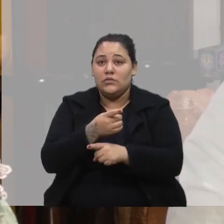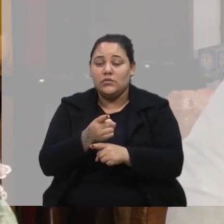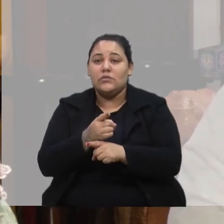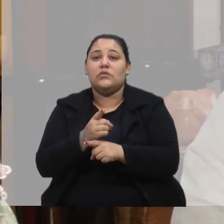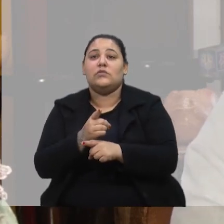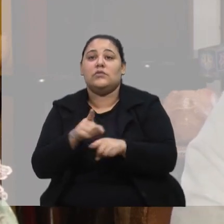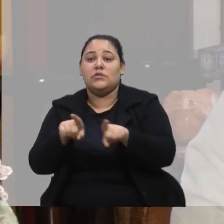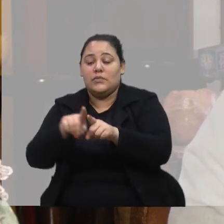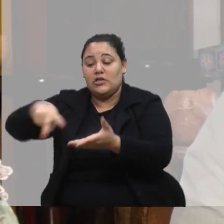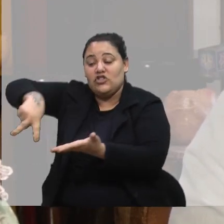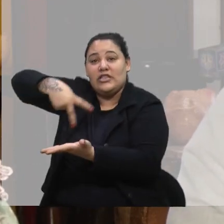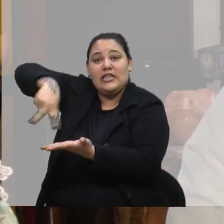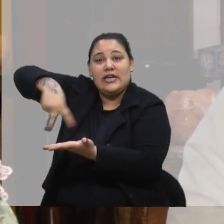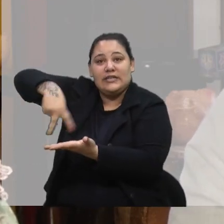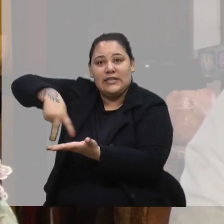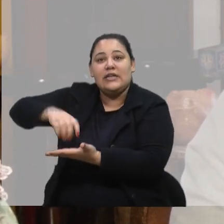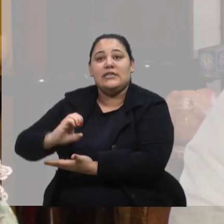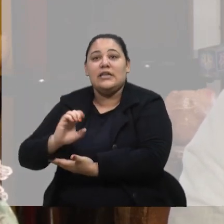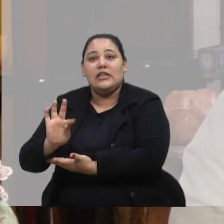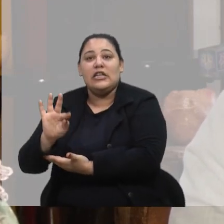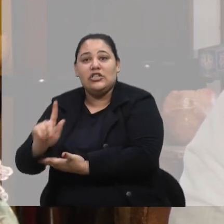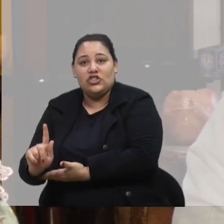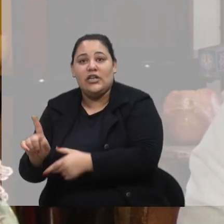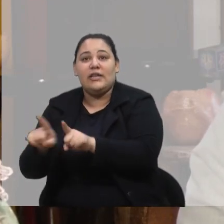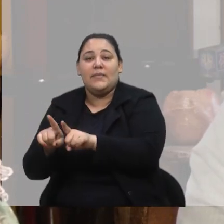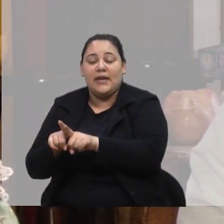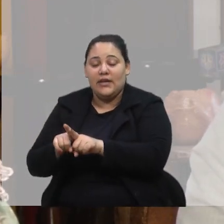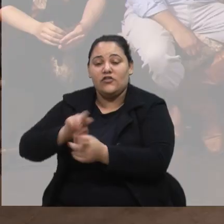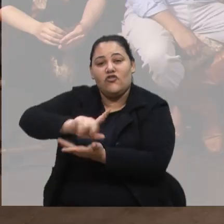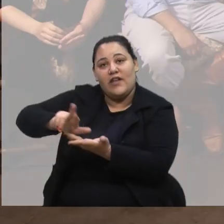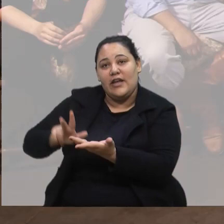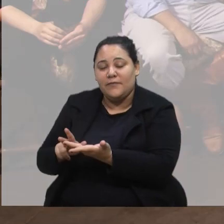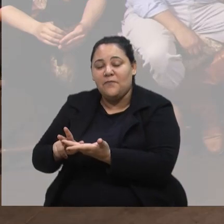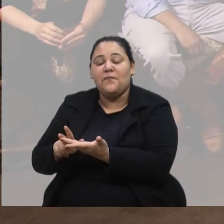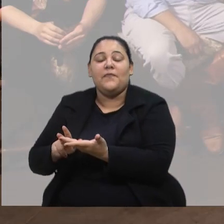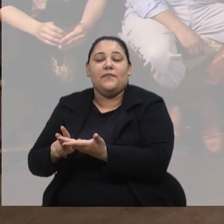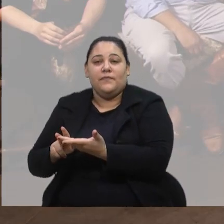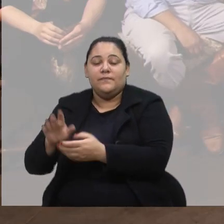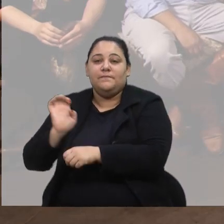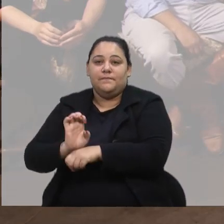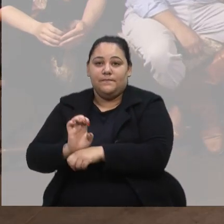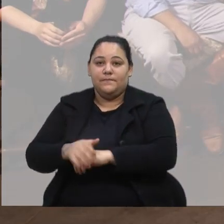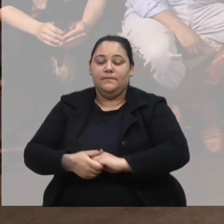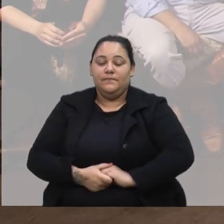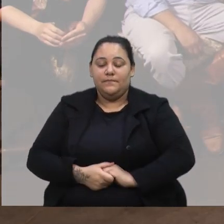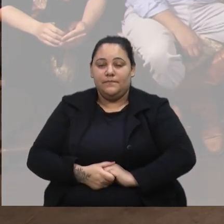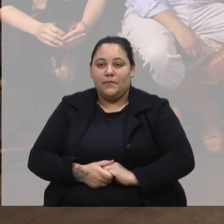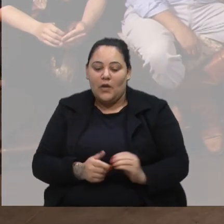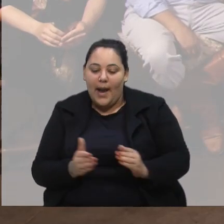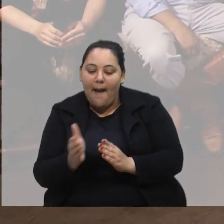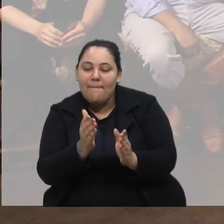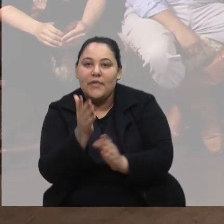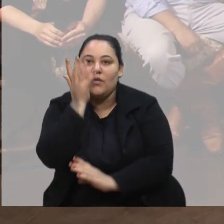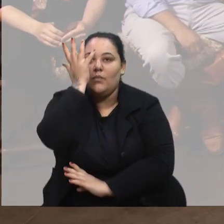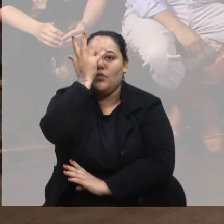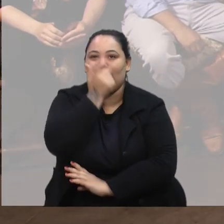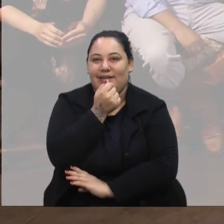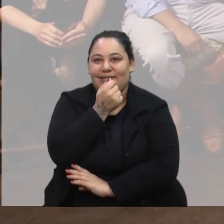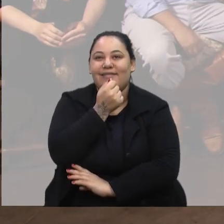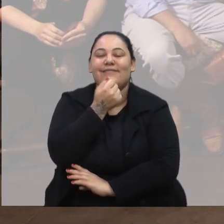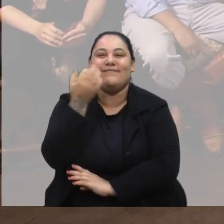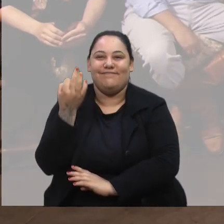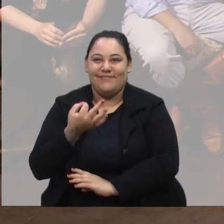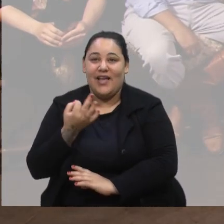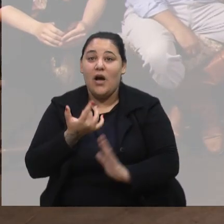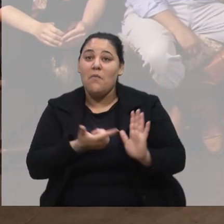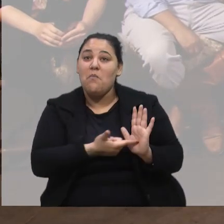cidade, assim como todas as outras que a gente tem aí pelo nosso estado. As trajetórias são bonitas, né? E mostram